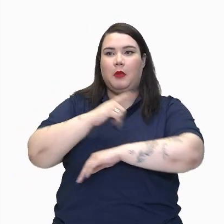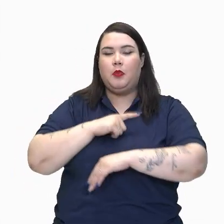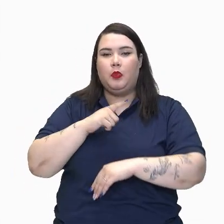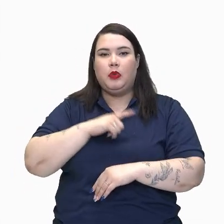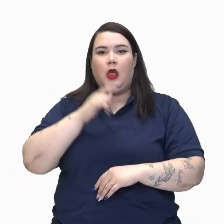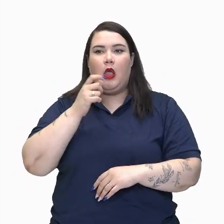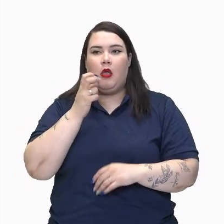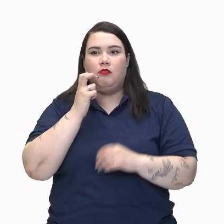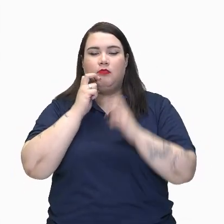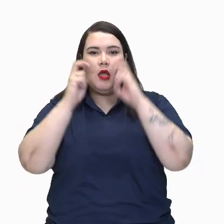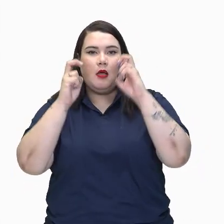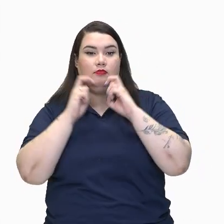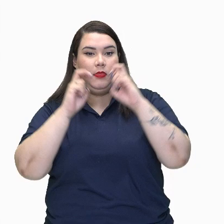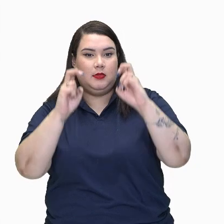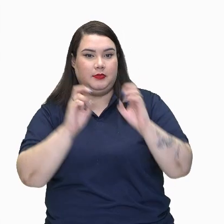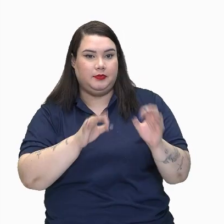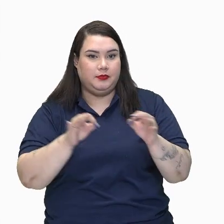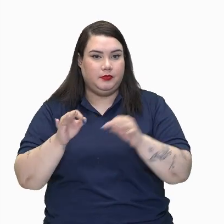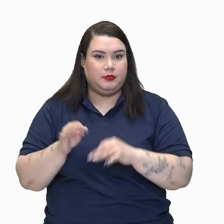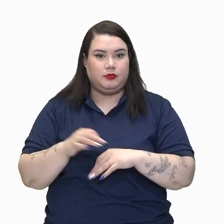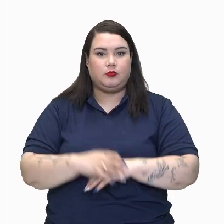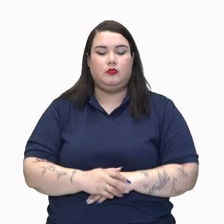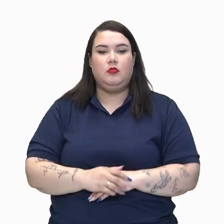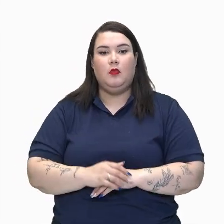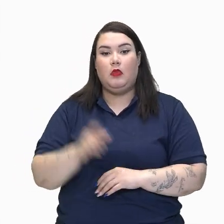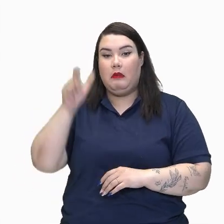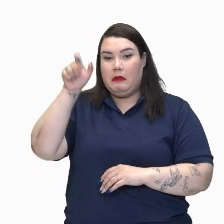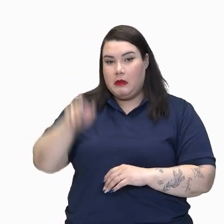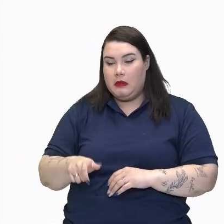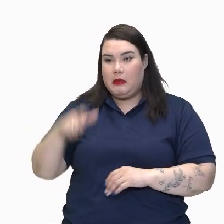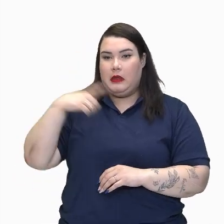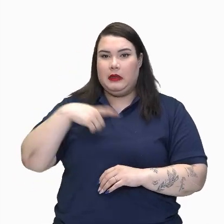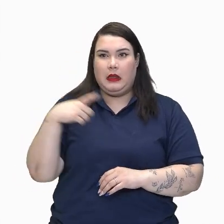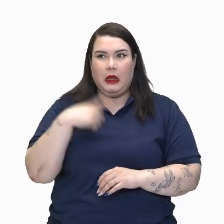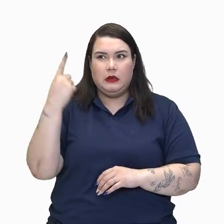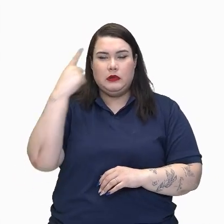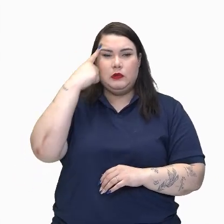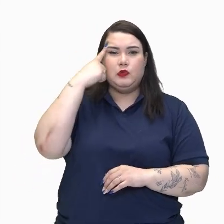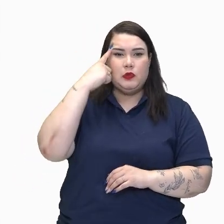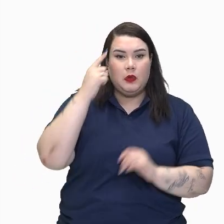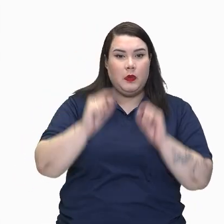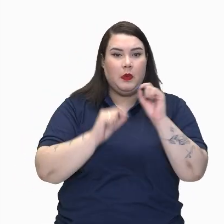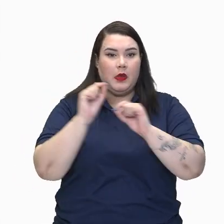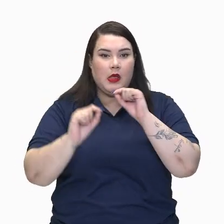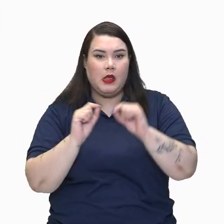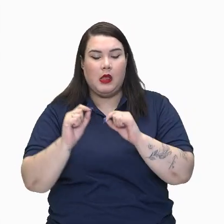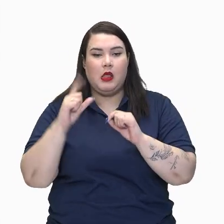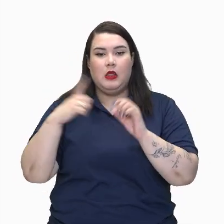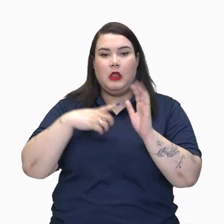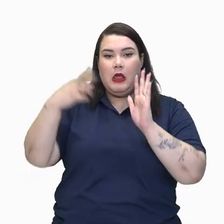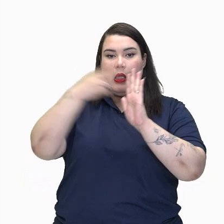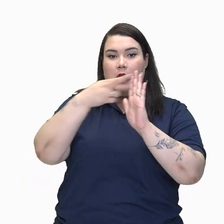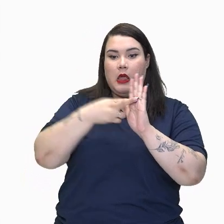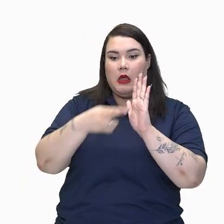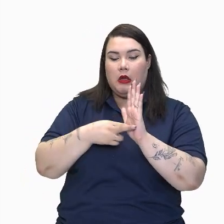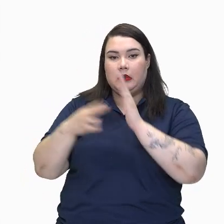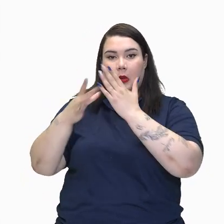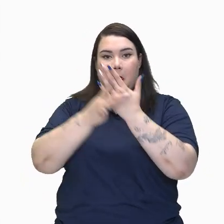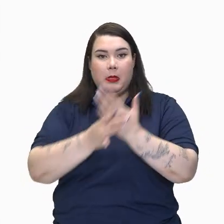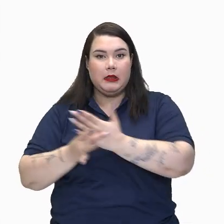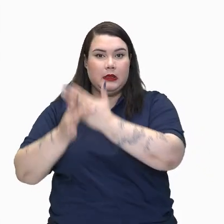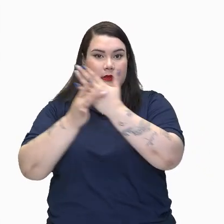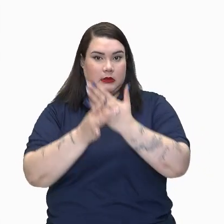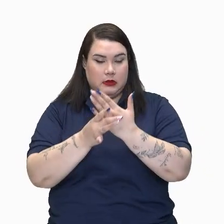tipos de sapo. O sapo tanoeiro, parnasiano aguado. Percebam aí o parnasiano, que é